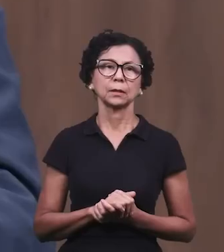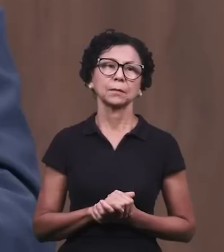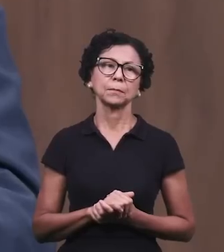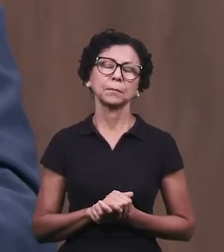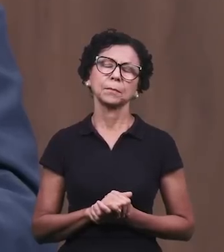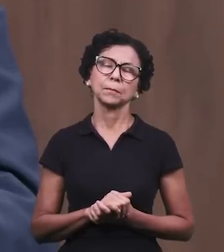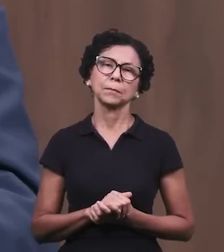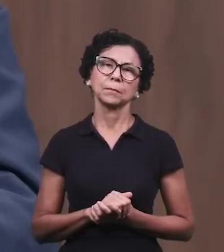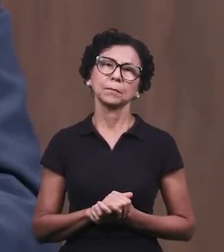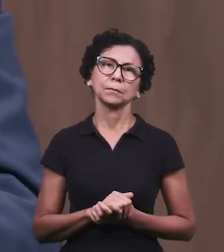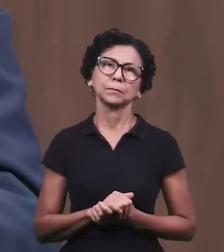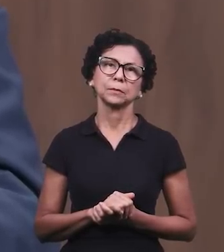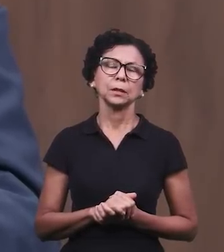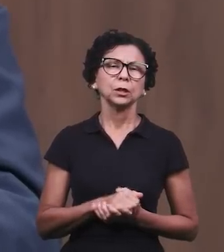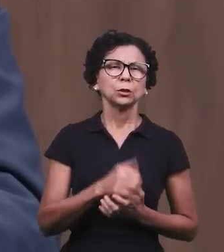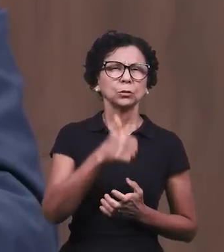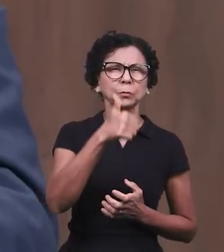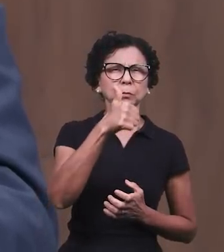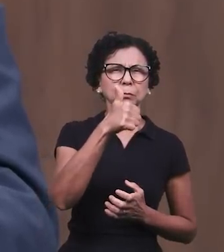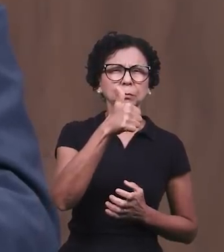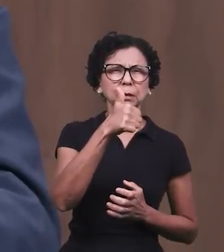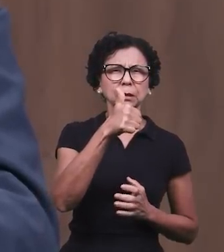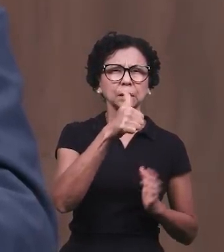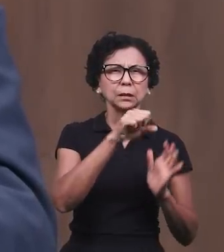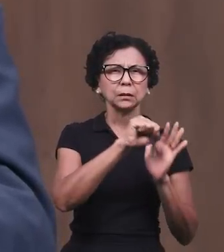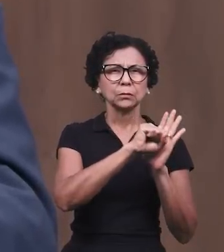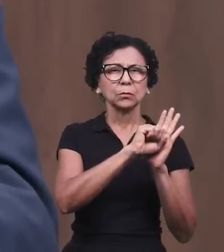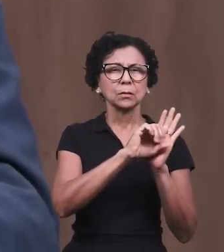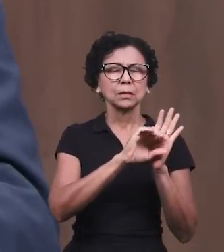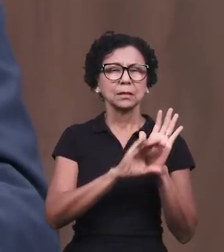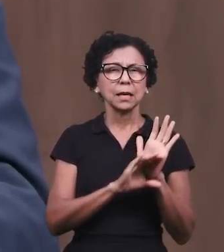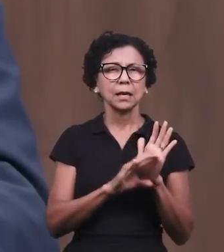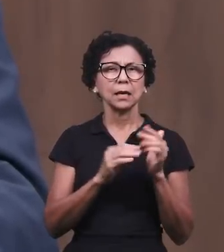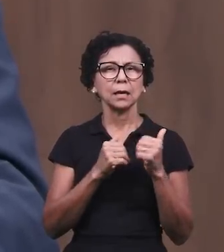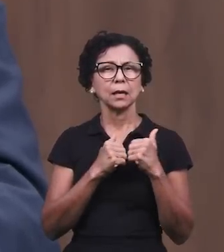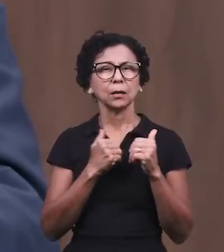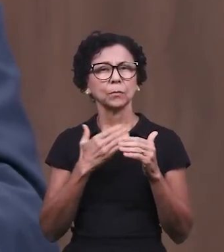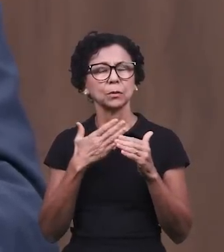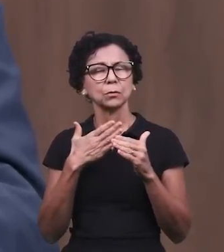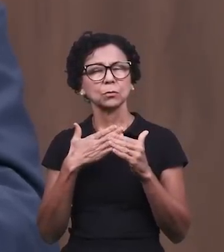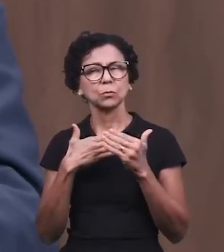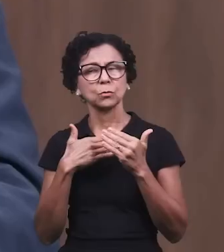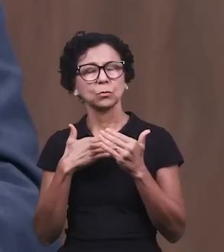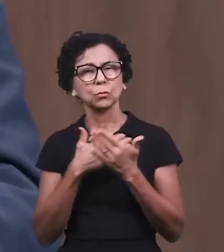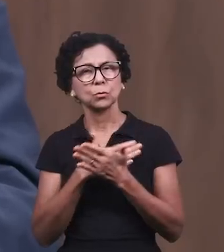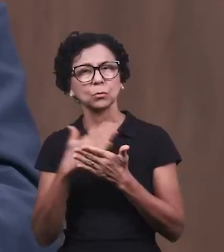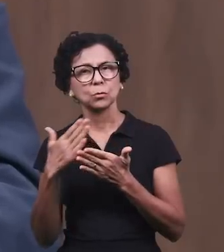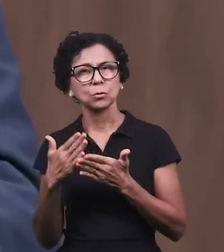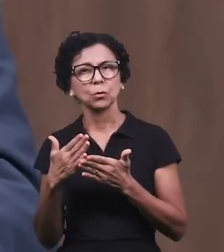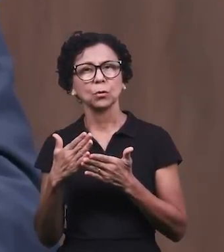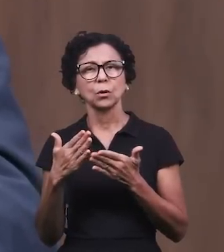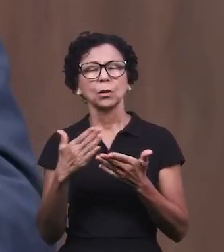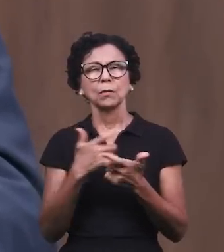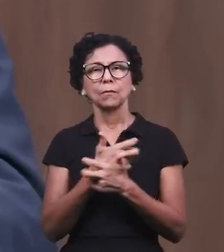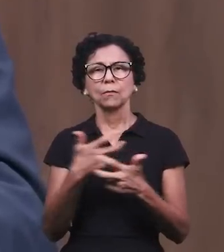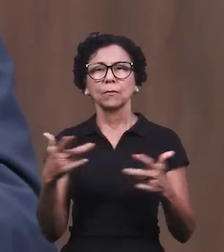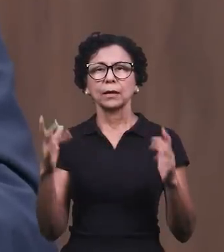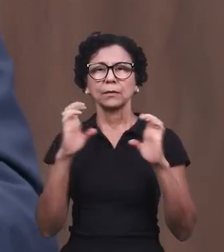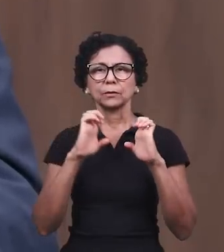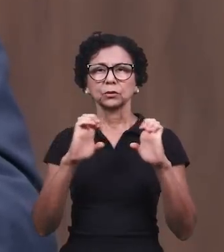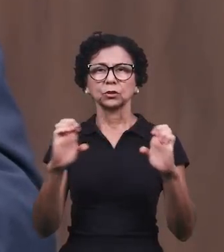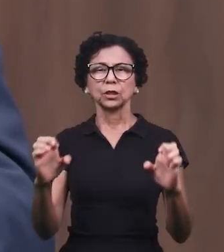época, na época do Império Greco-Macedônico. No tempo de Jesus já tinha o Velho Testamento. E no primeiro